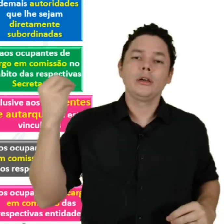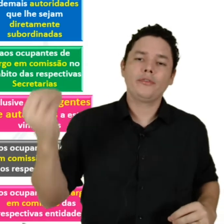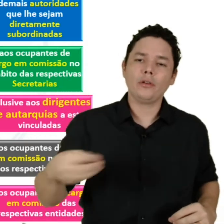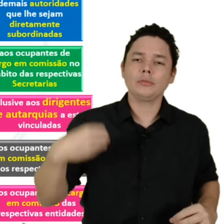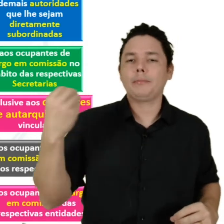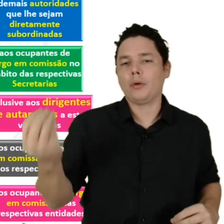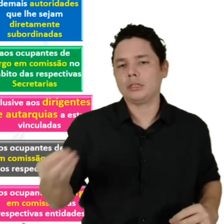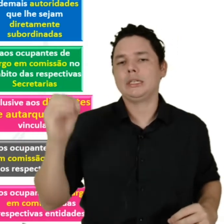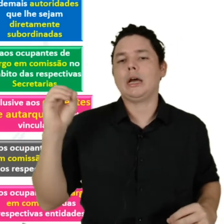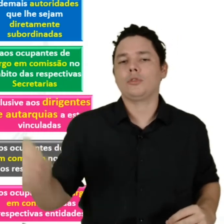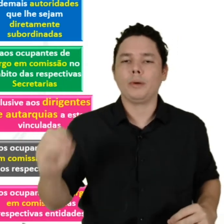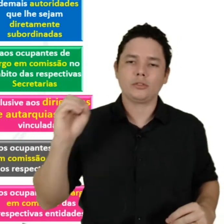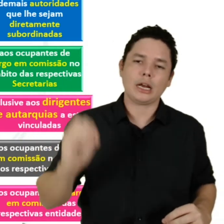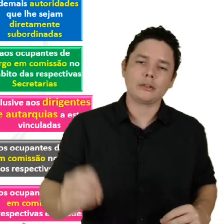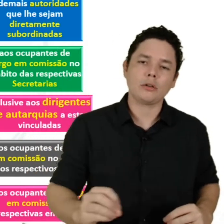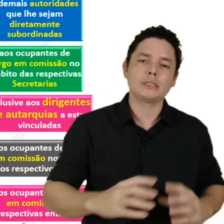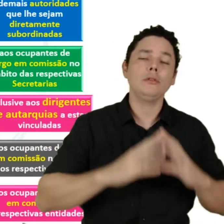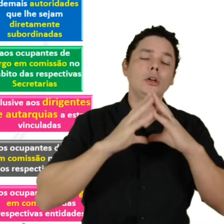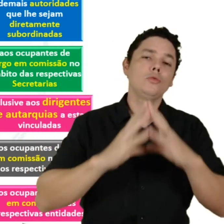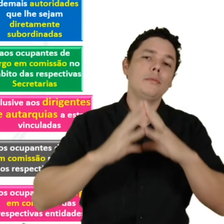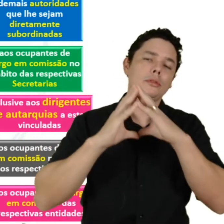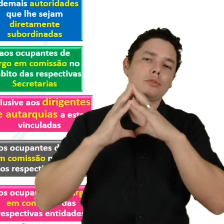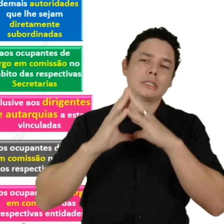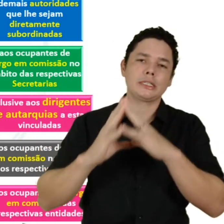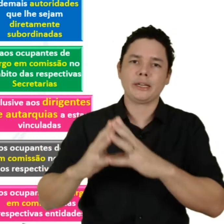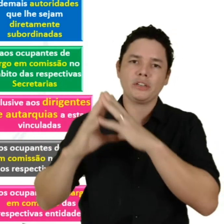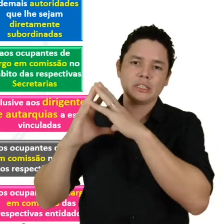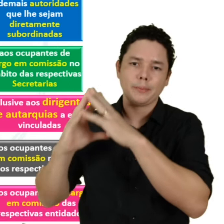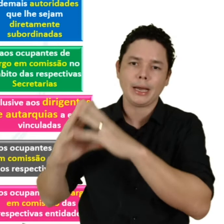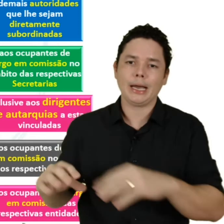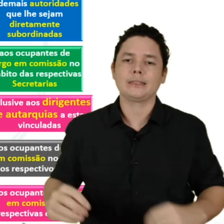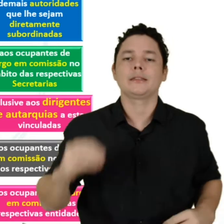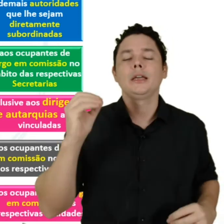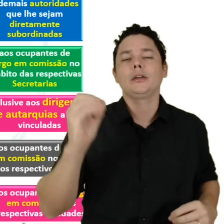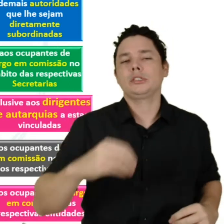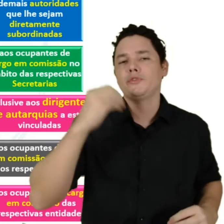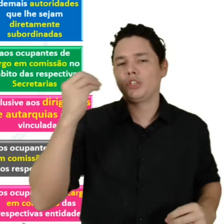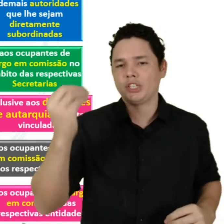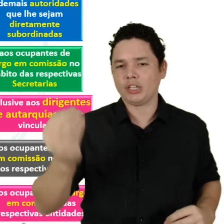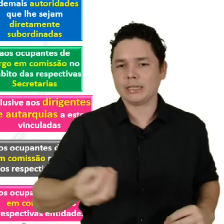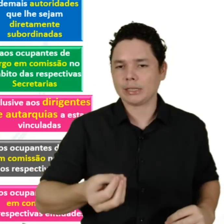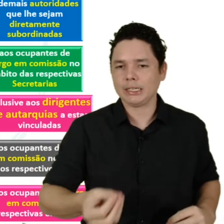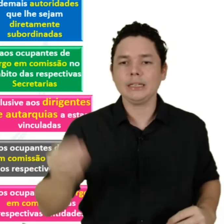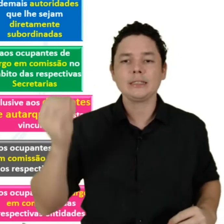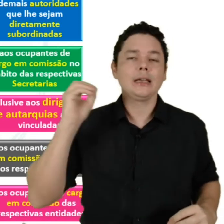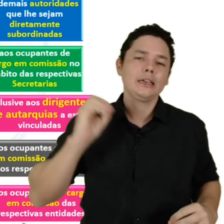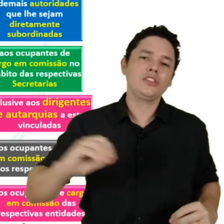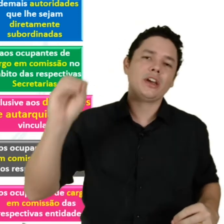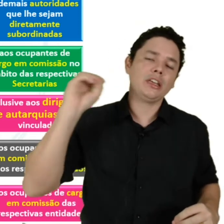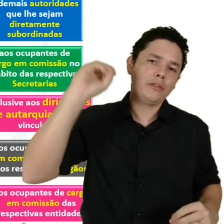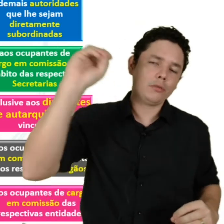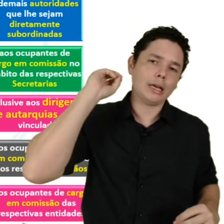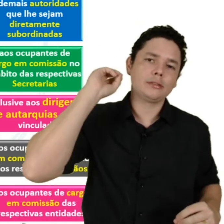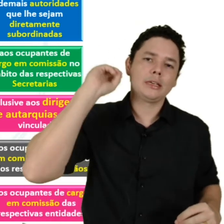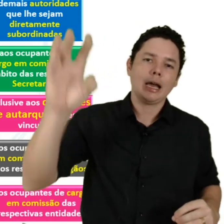Estado vão dar posse aos ocupantes dos cargos em comissão no âmbito das suas respectivas pastas, inclusive os dirigentes das autarquias que